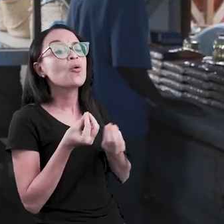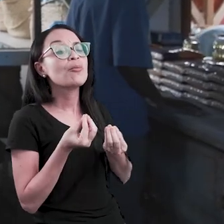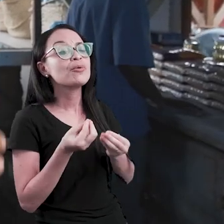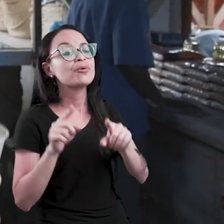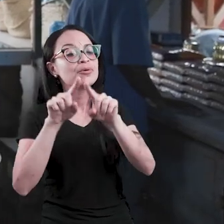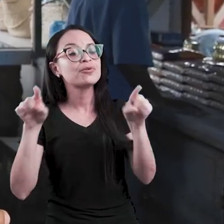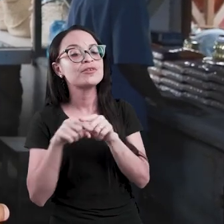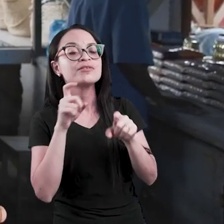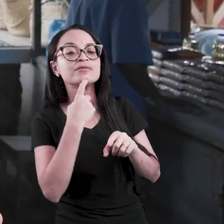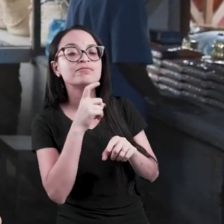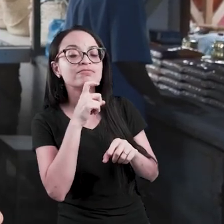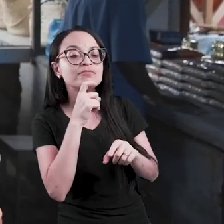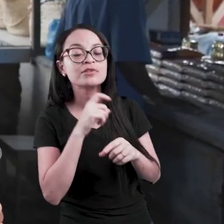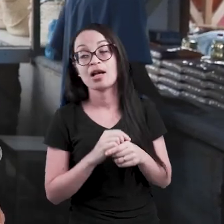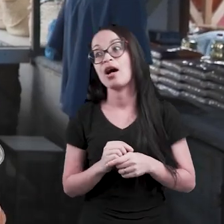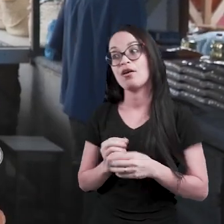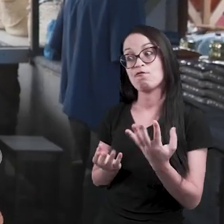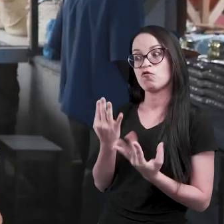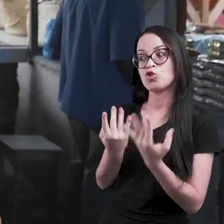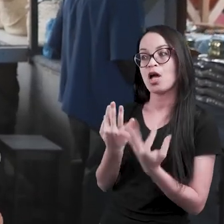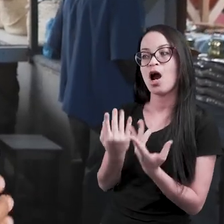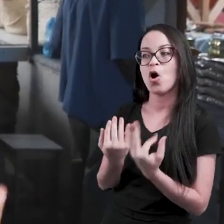na geladeira? Na fusão.